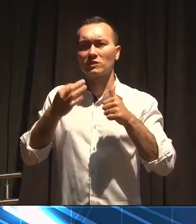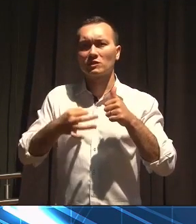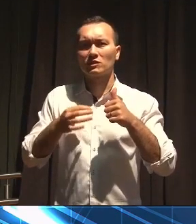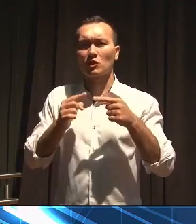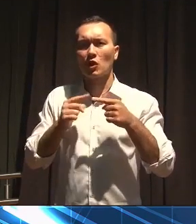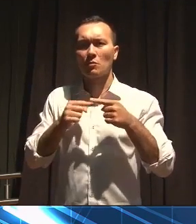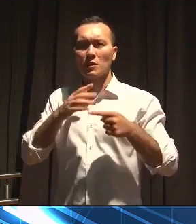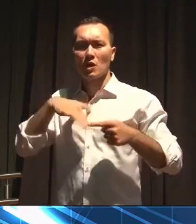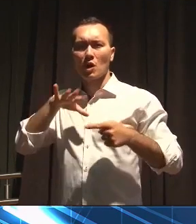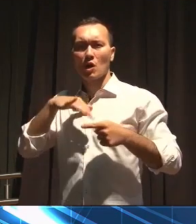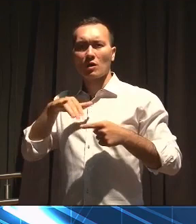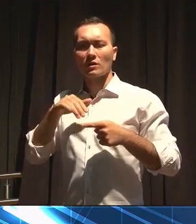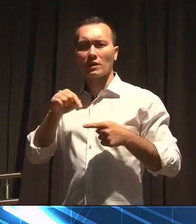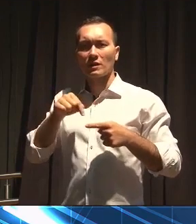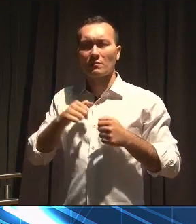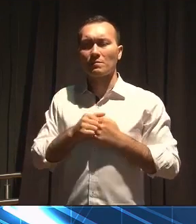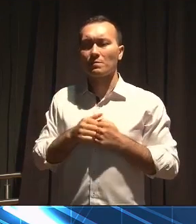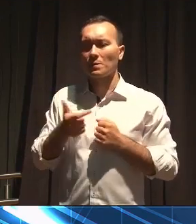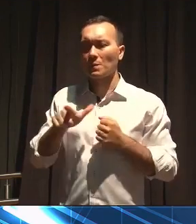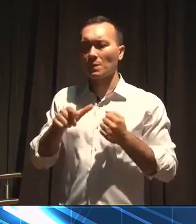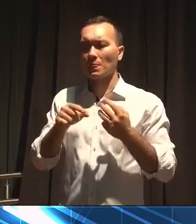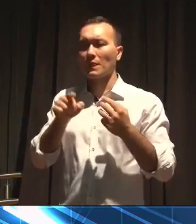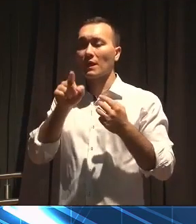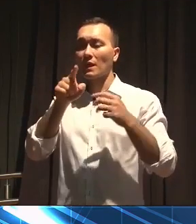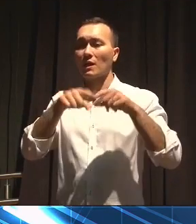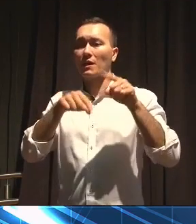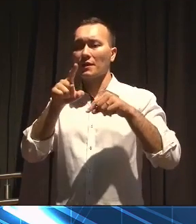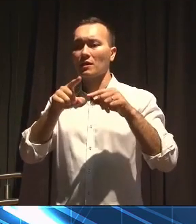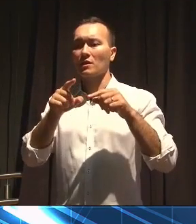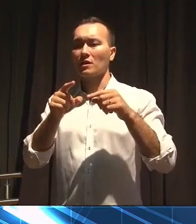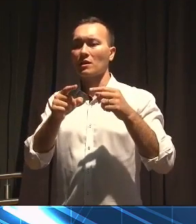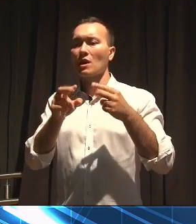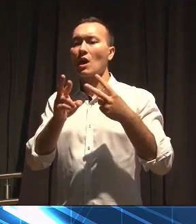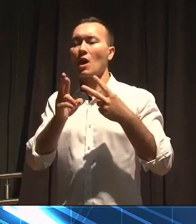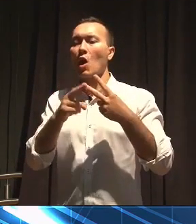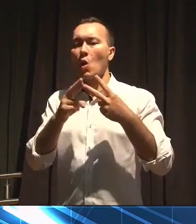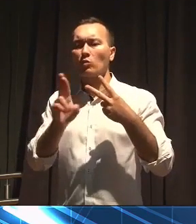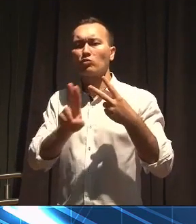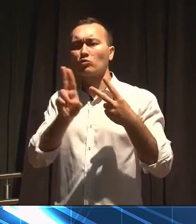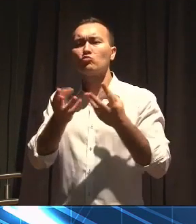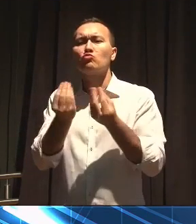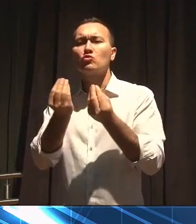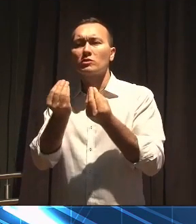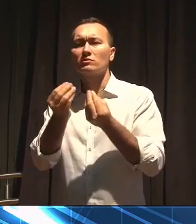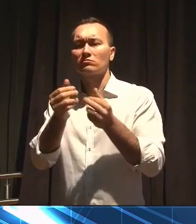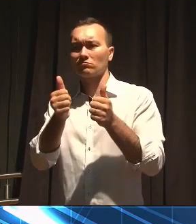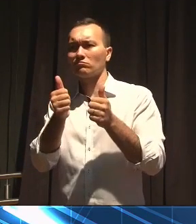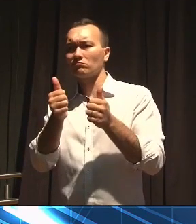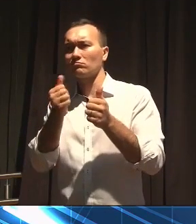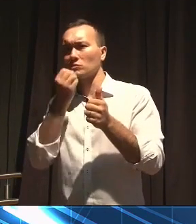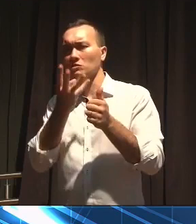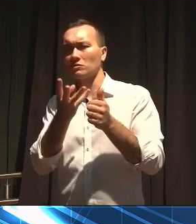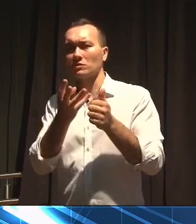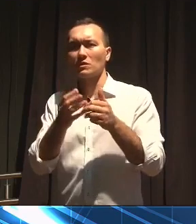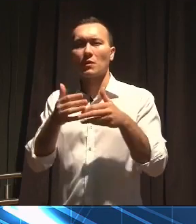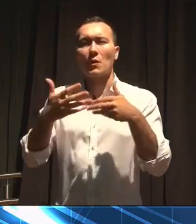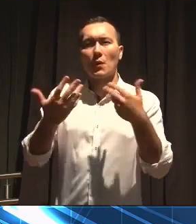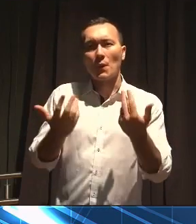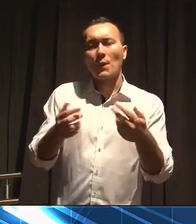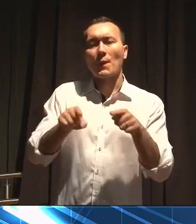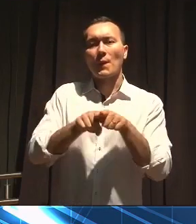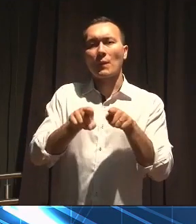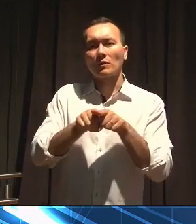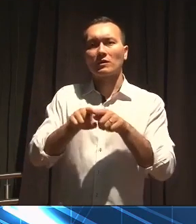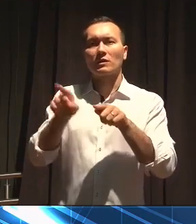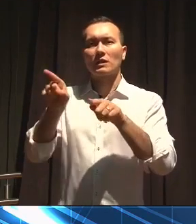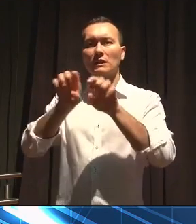a quantidade de recurso que ele está usando faz sentido ou não, se aquilo ali merece também passar por uma arquitetura. Então, é muito